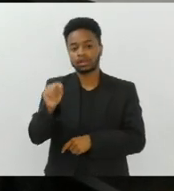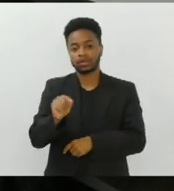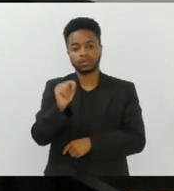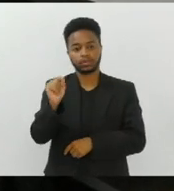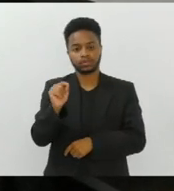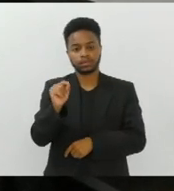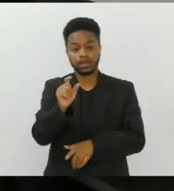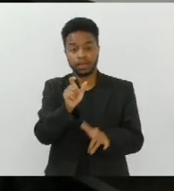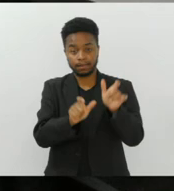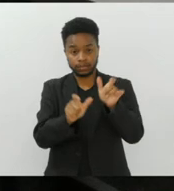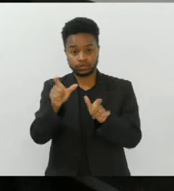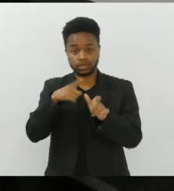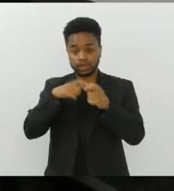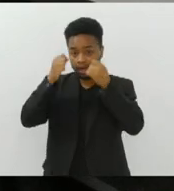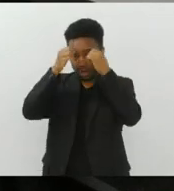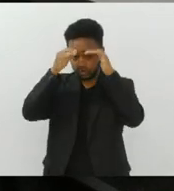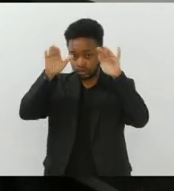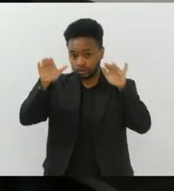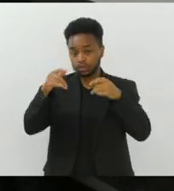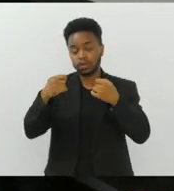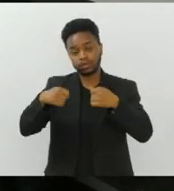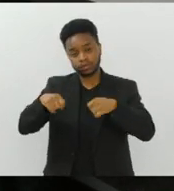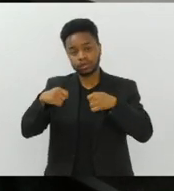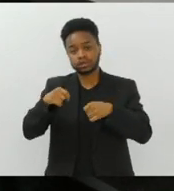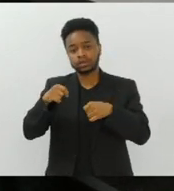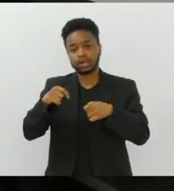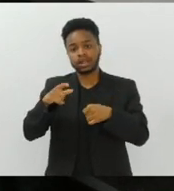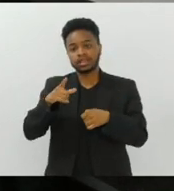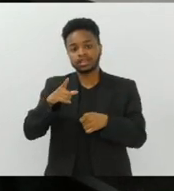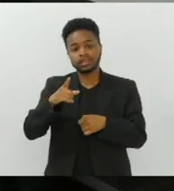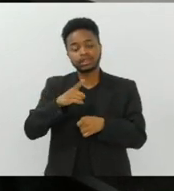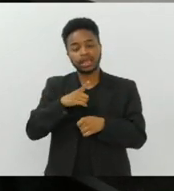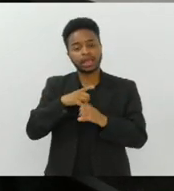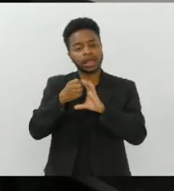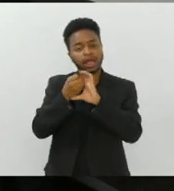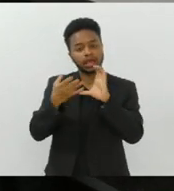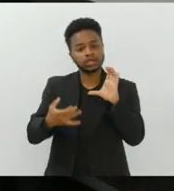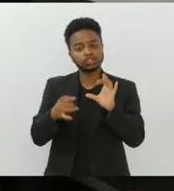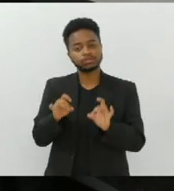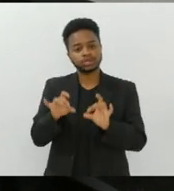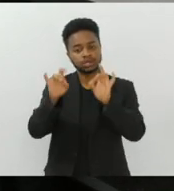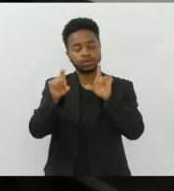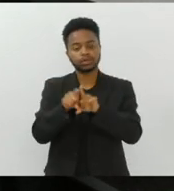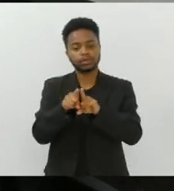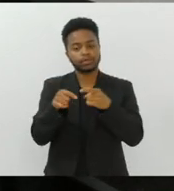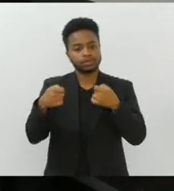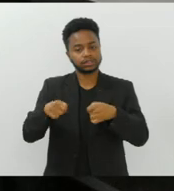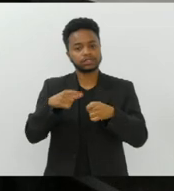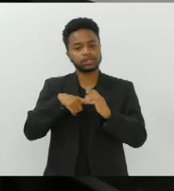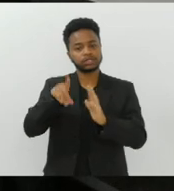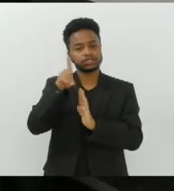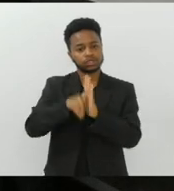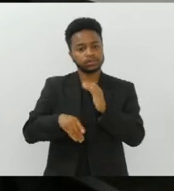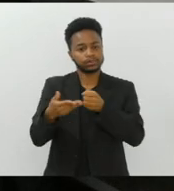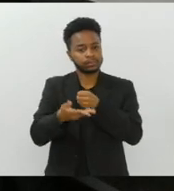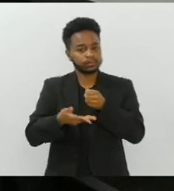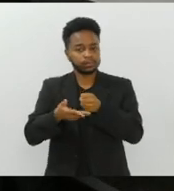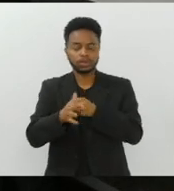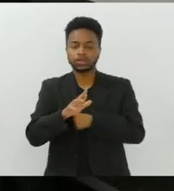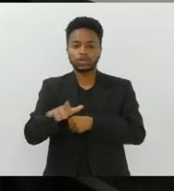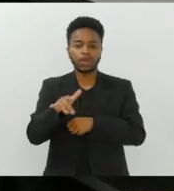a pessoa com TEA tem uma condição especial e esta condição lhe garante direitos, direitos fundamentais. Não